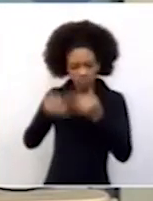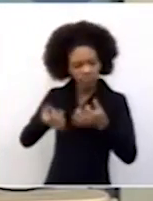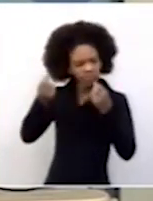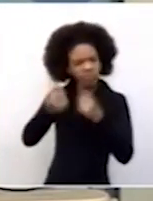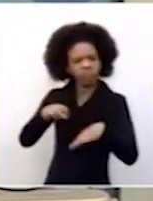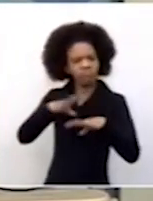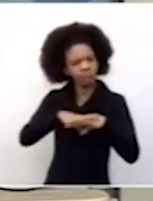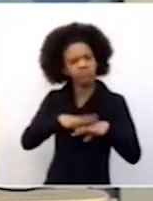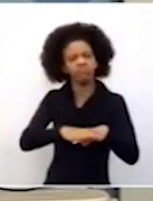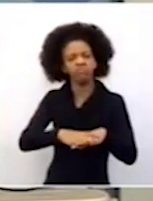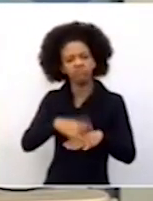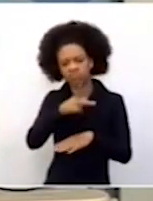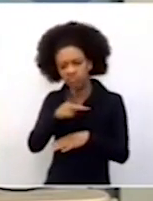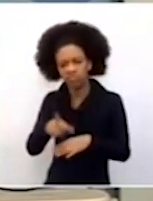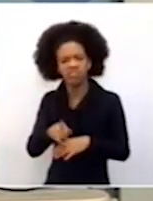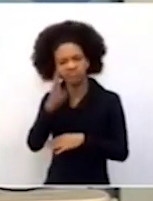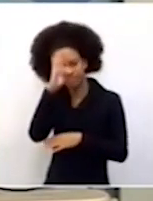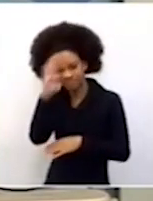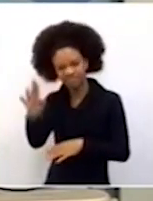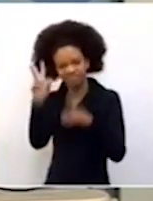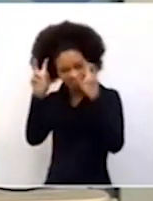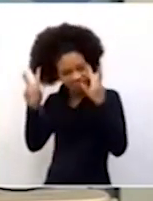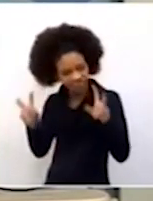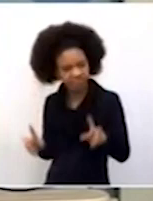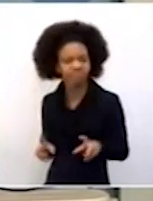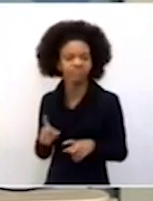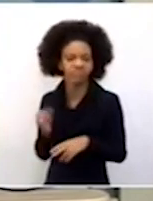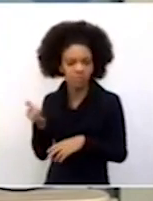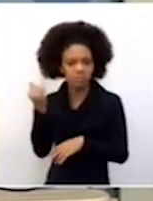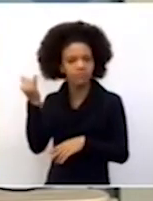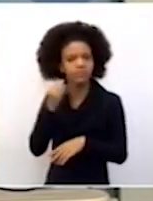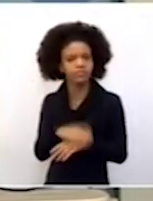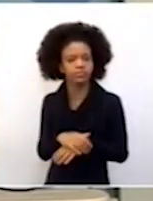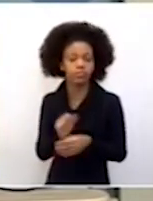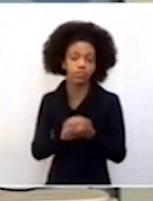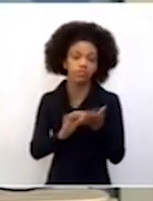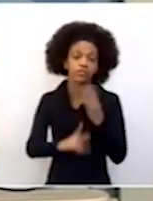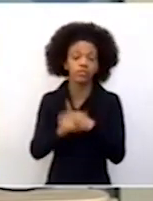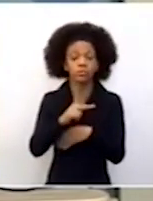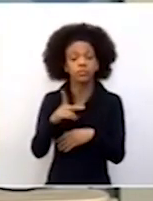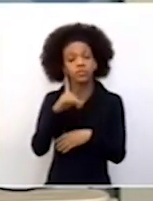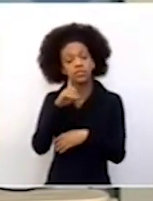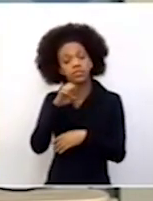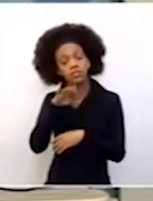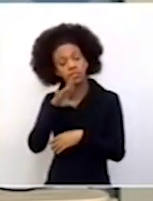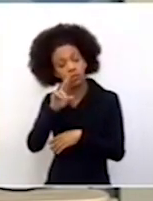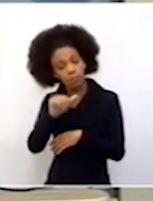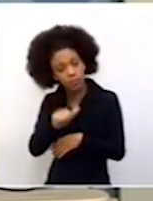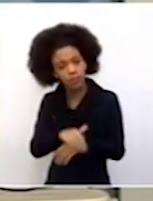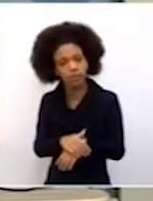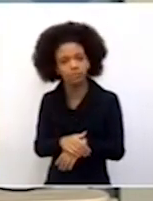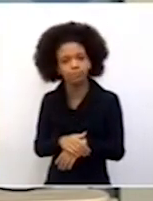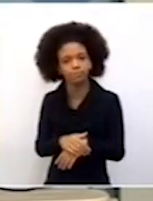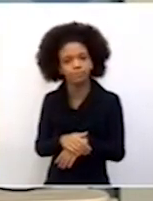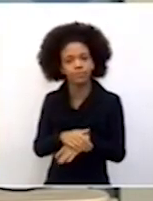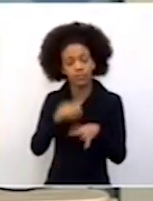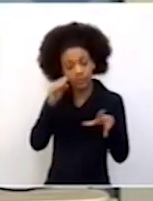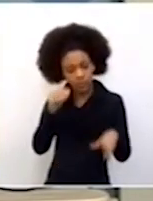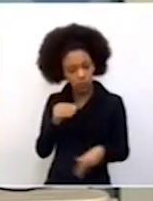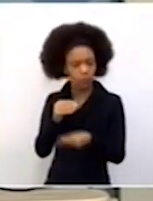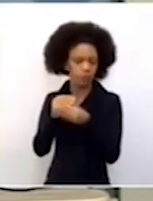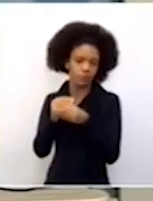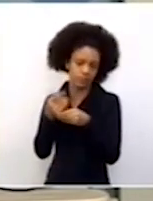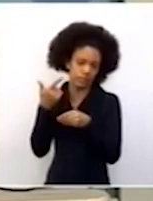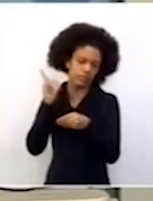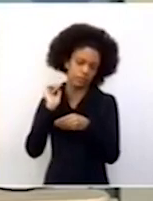né, na questão dessa atividade, né, uma atividade que a professora Débora fez para o 6º ano, reiterando a minha fala anterior,